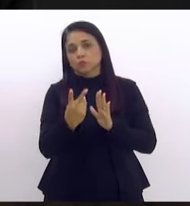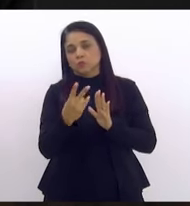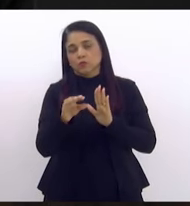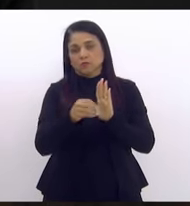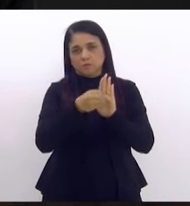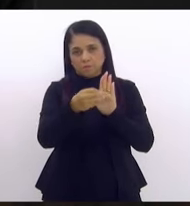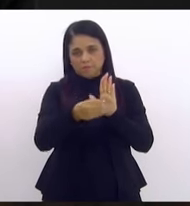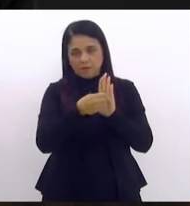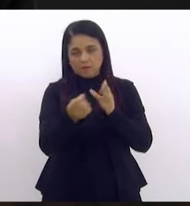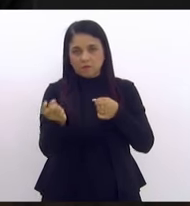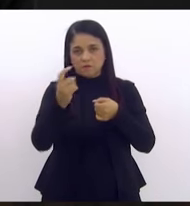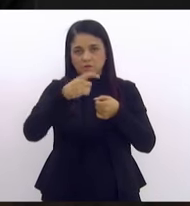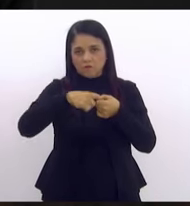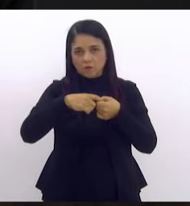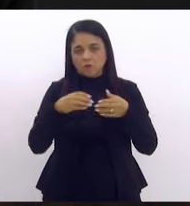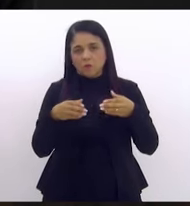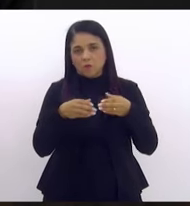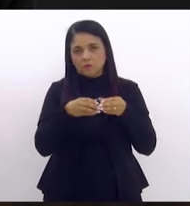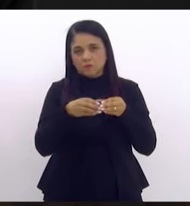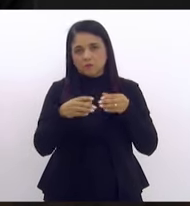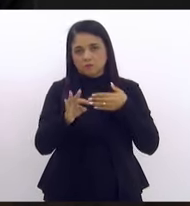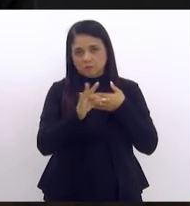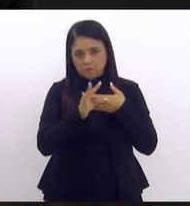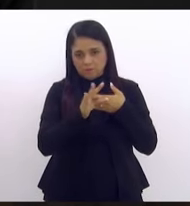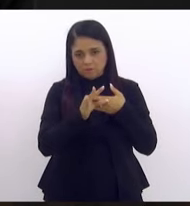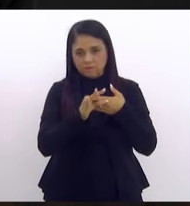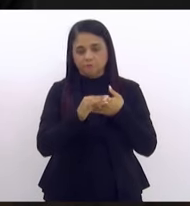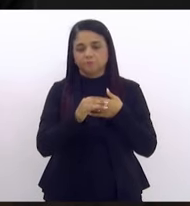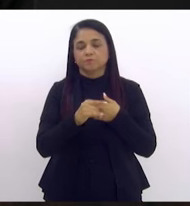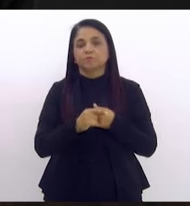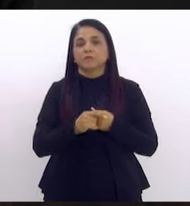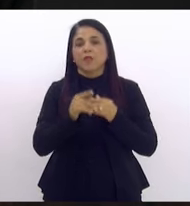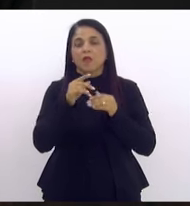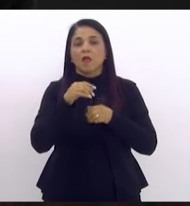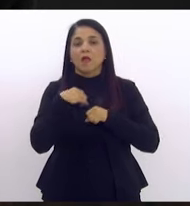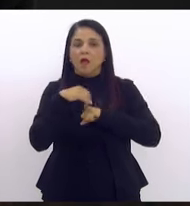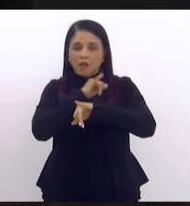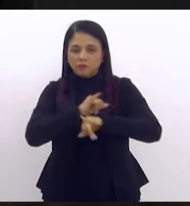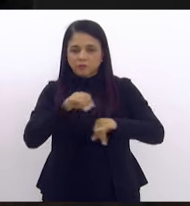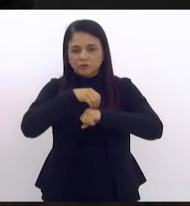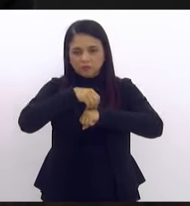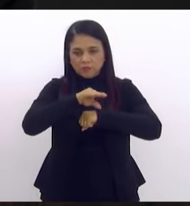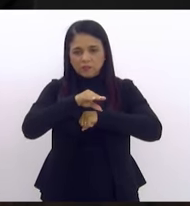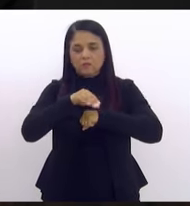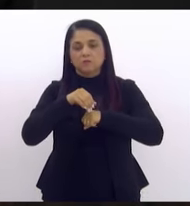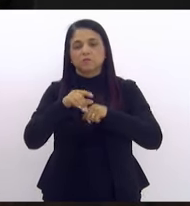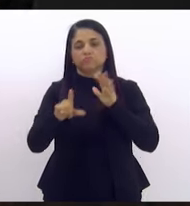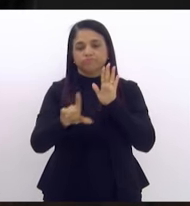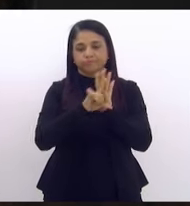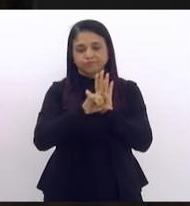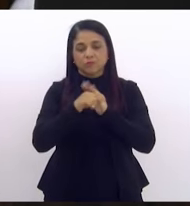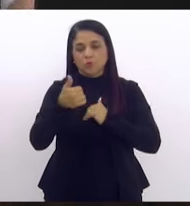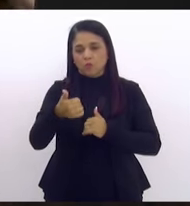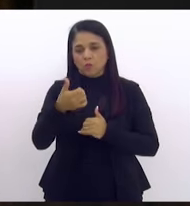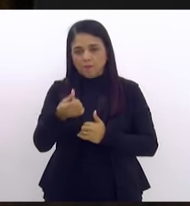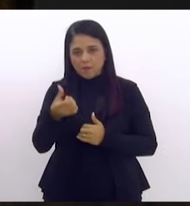duas emendas e retorna à comissão técnica. Anuncio indicação legislativa